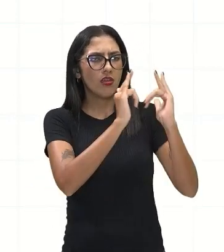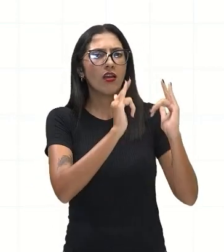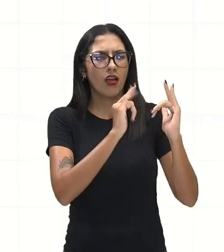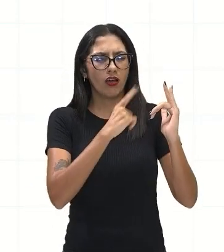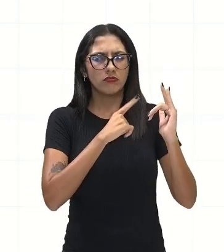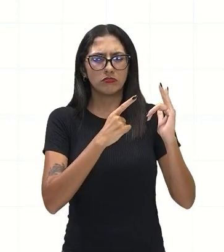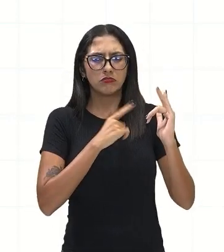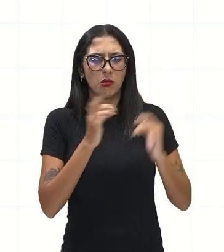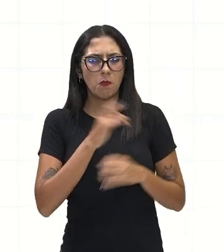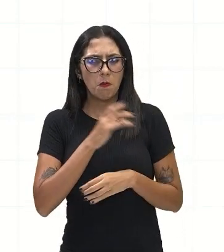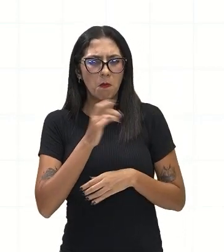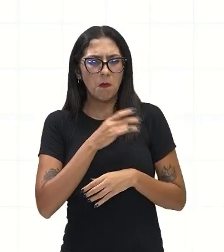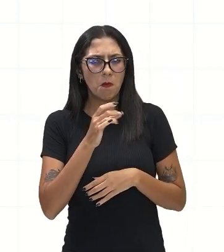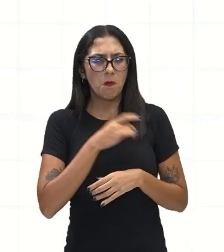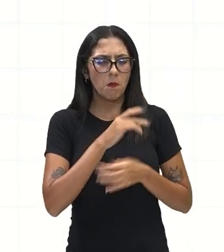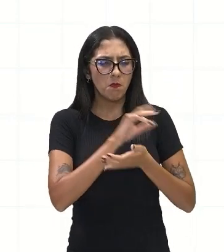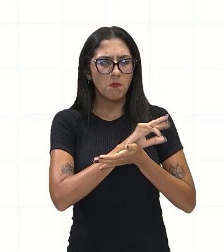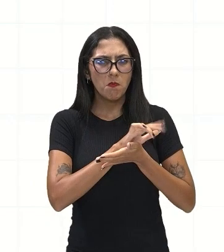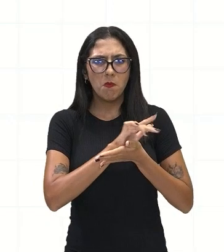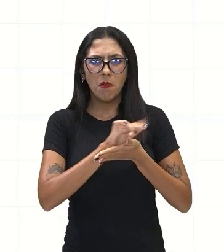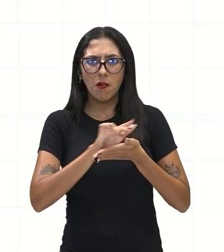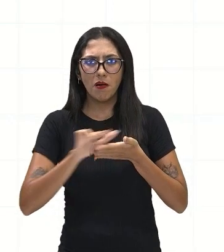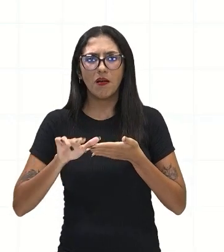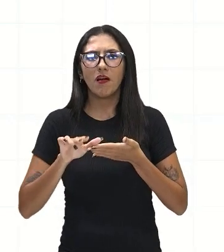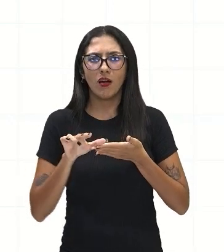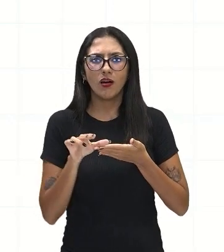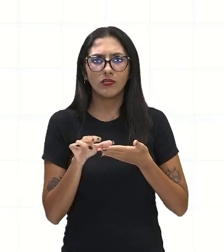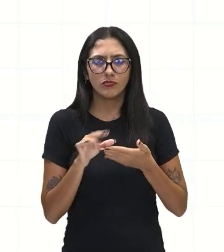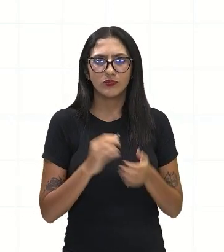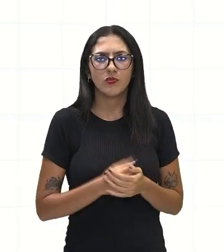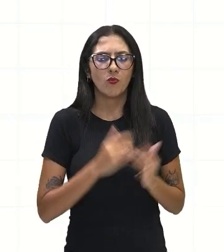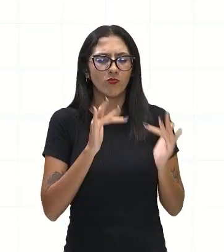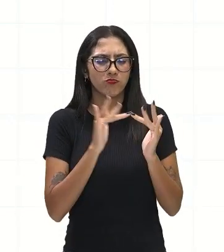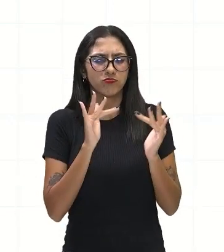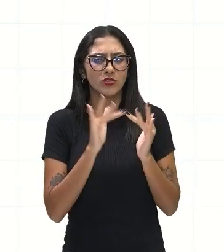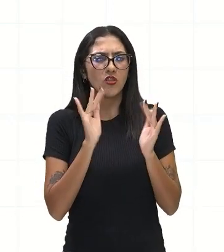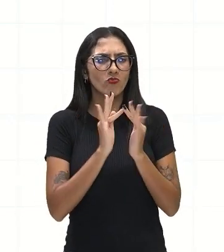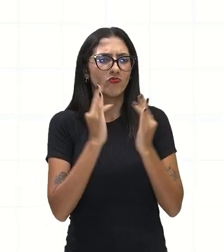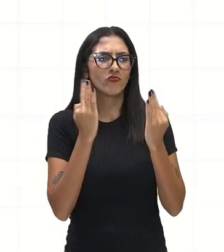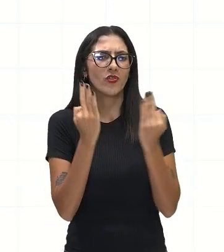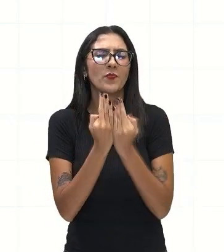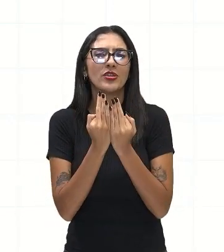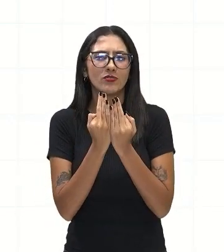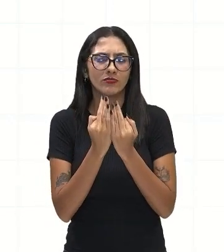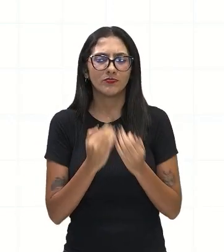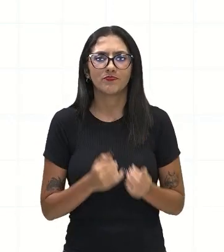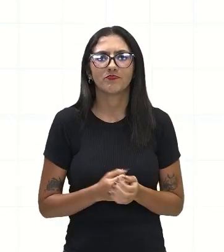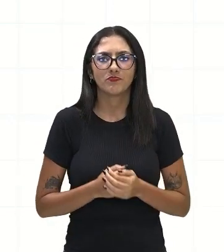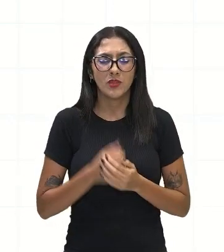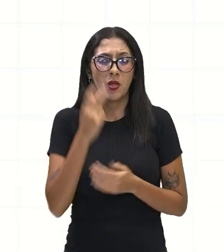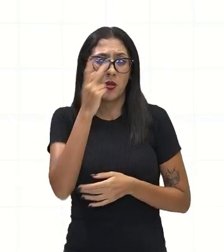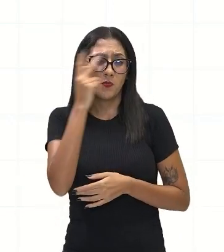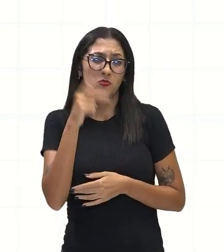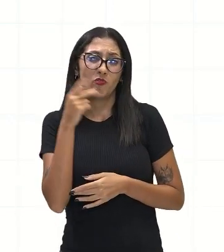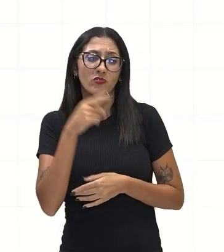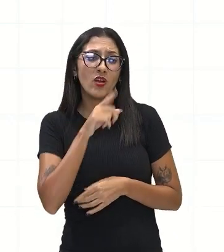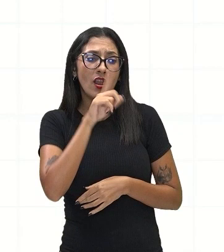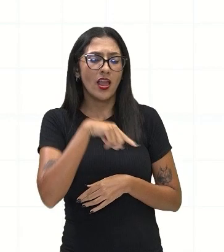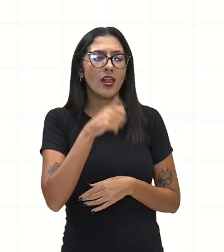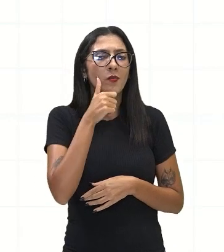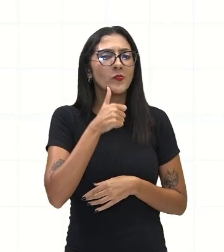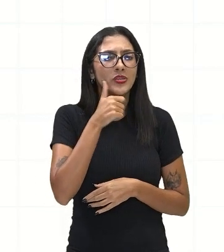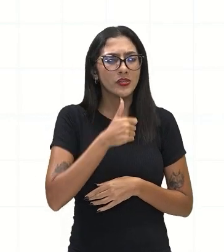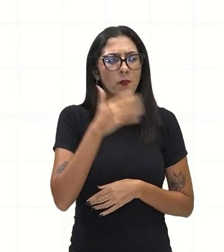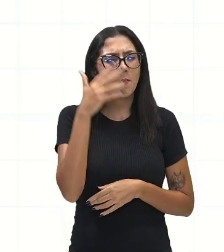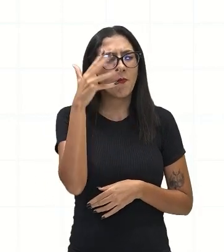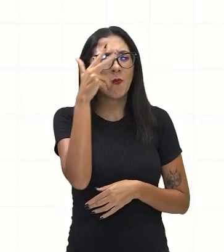fantasmas amigos da família. Dizem que é muito bonita, mas é bem difícil de se saber